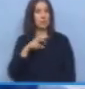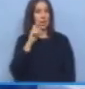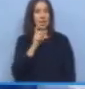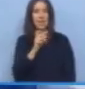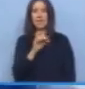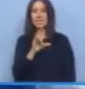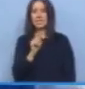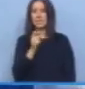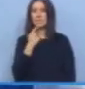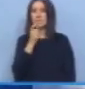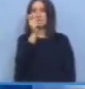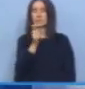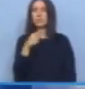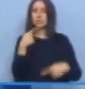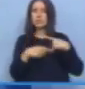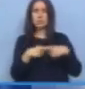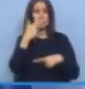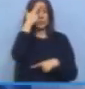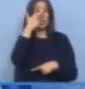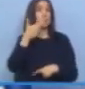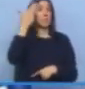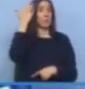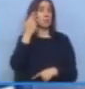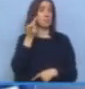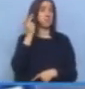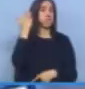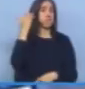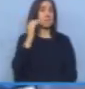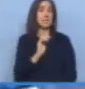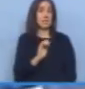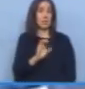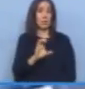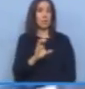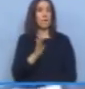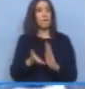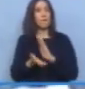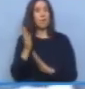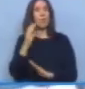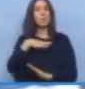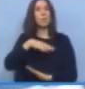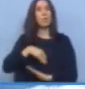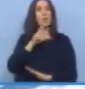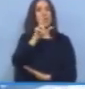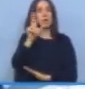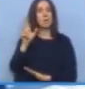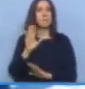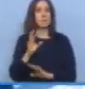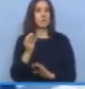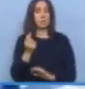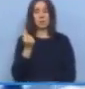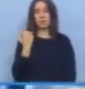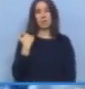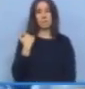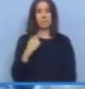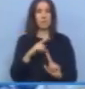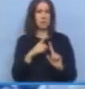isso, pela tradição que têm, até histórica, não é? Recuando alguns séculos atrás, em que se partiu por esse mundo de fora, mas também recentemente,